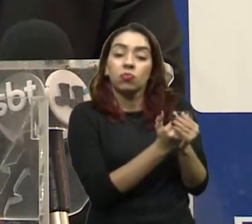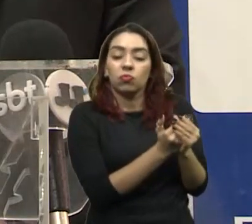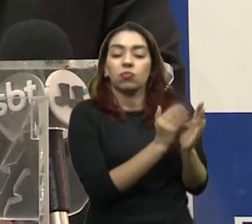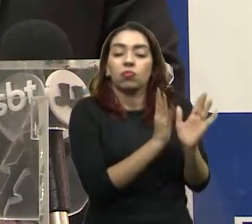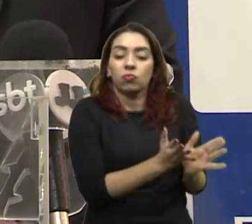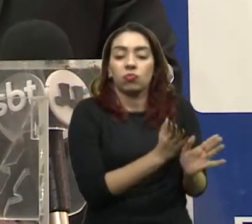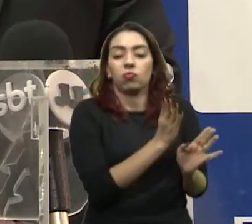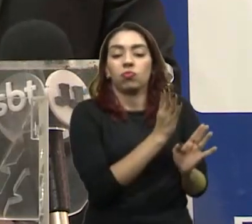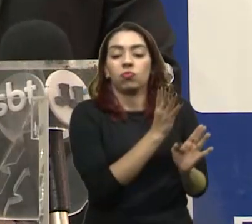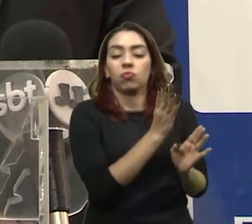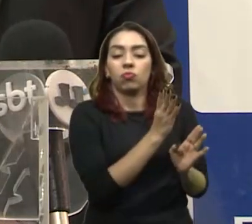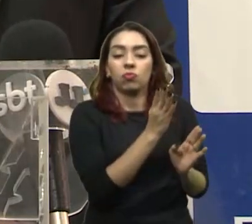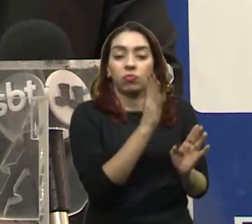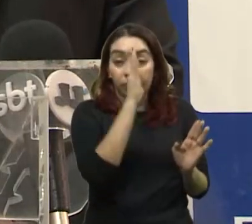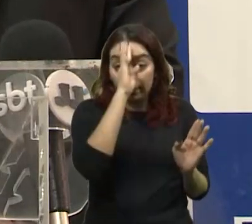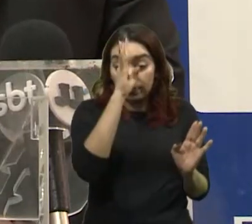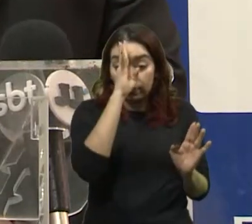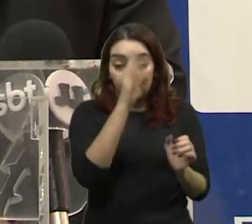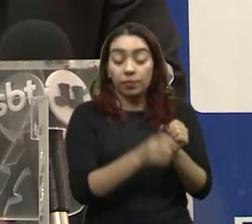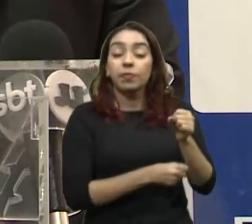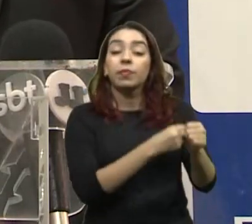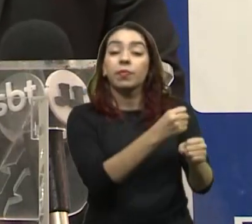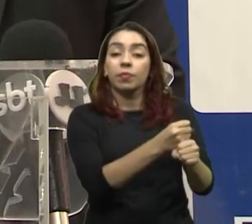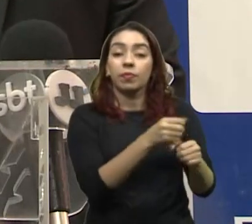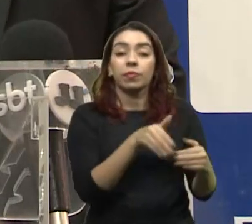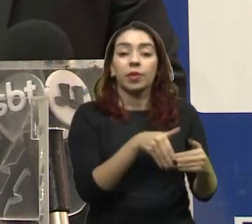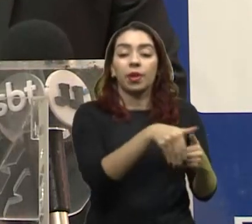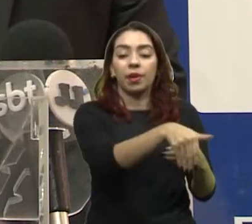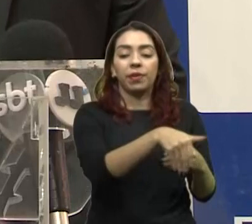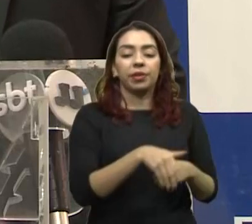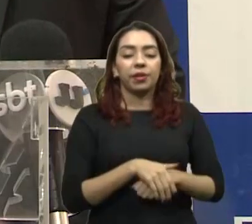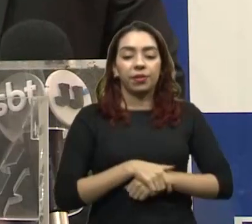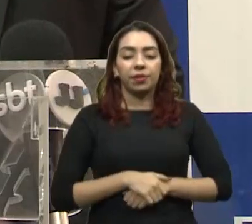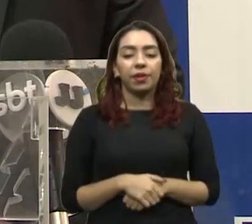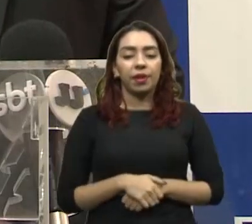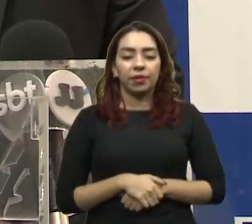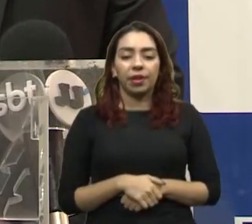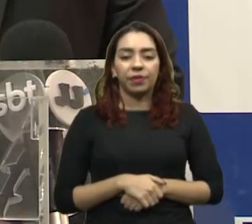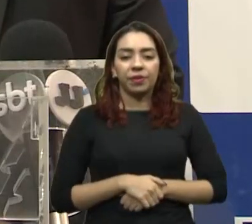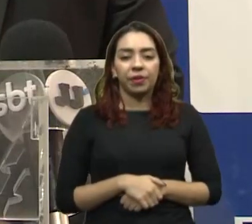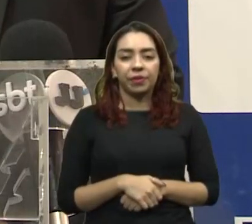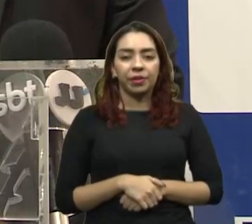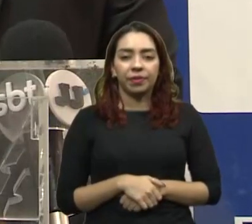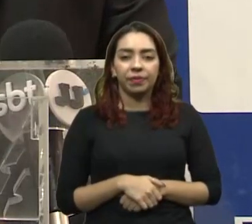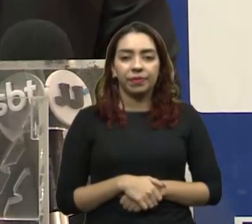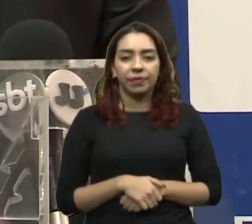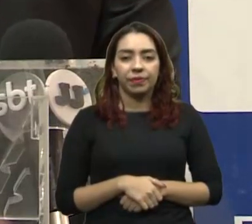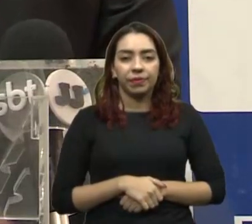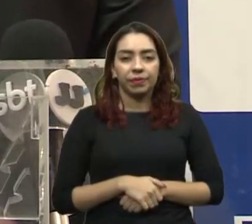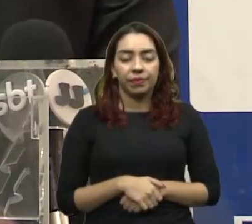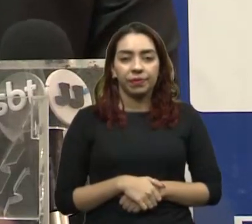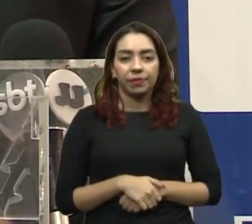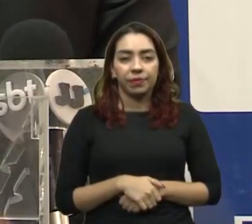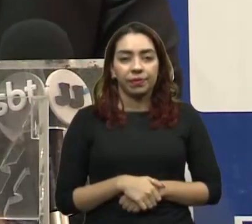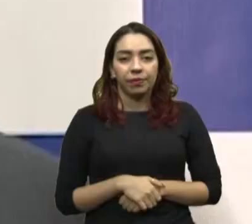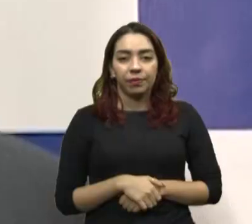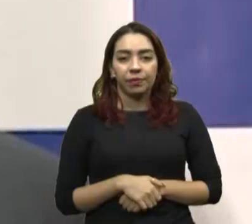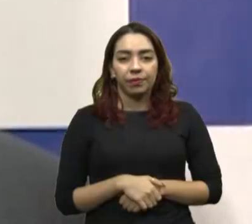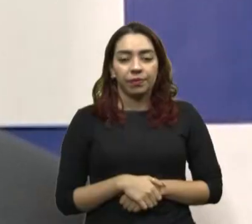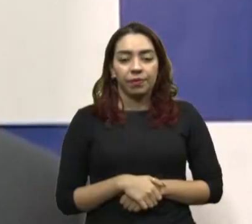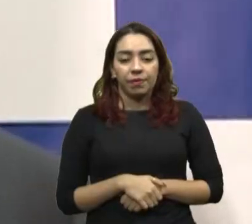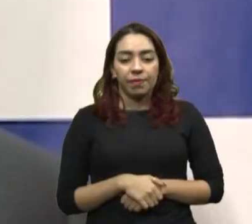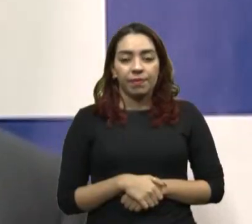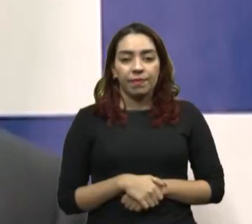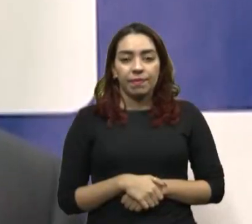de 2024. Para que quando a gente chegássemos lá em 2024, não tivesse aquela enxurrada de processo.